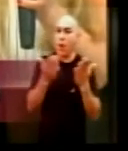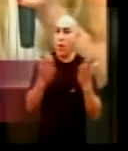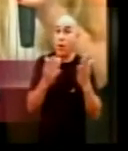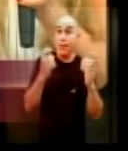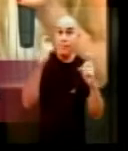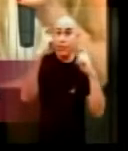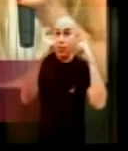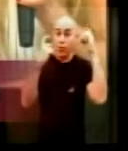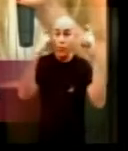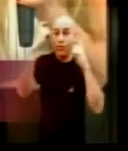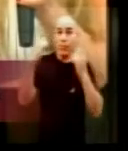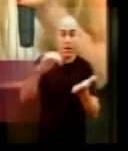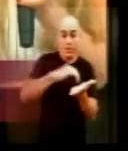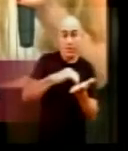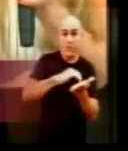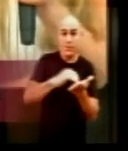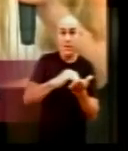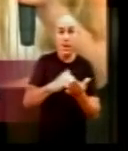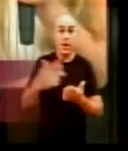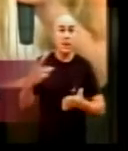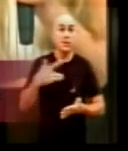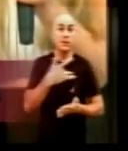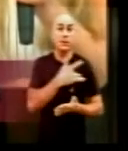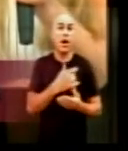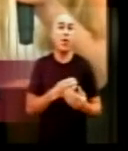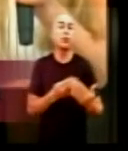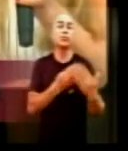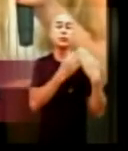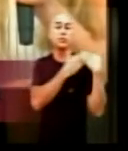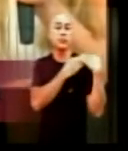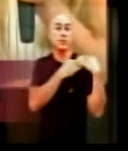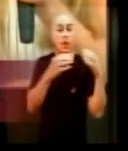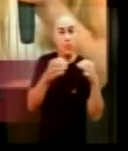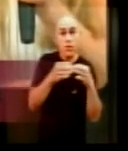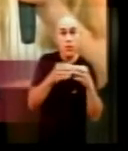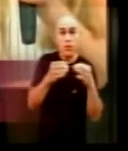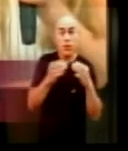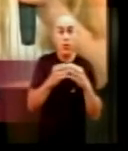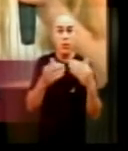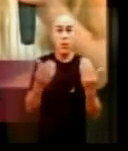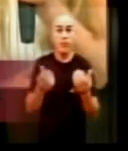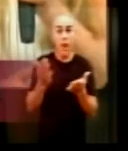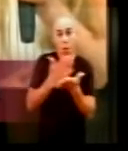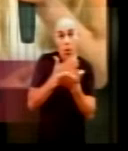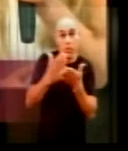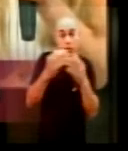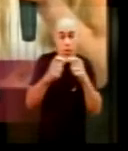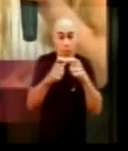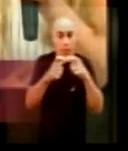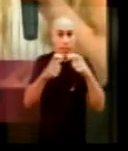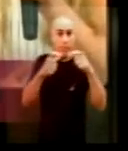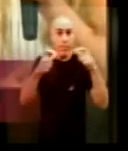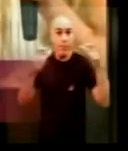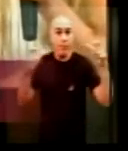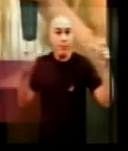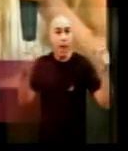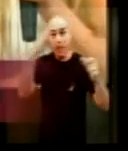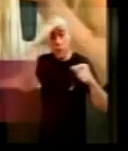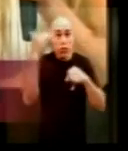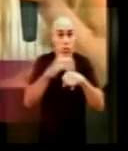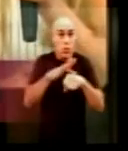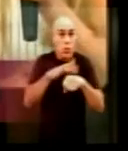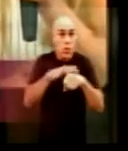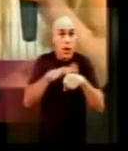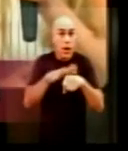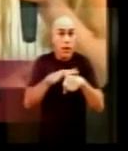Secretaria de Saúde, porque realmente essa tendência ela começou a apresentar um aumento. E aí, na semana passada, no